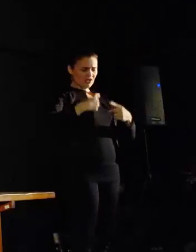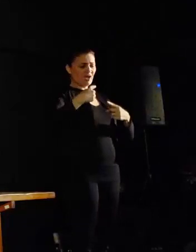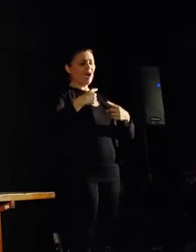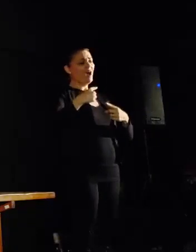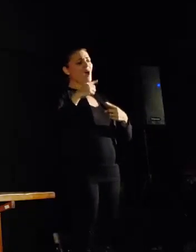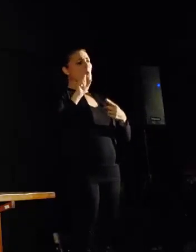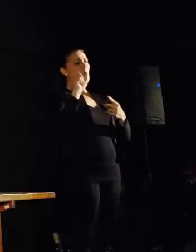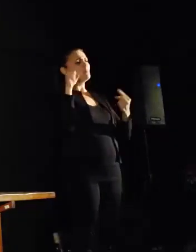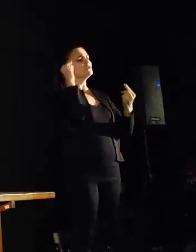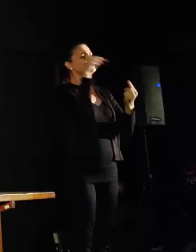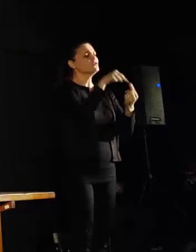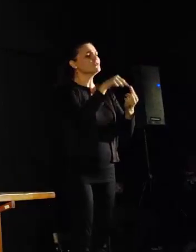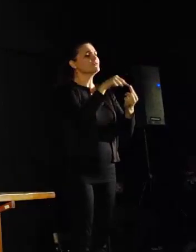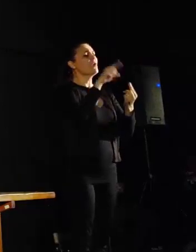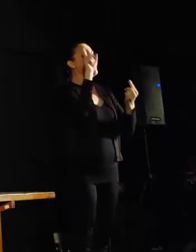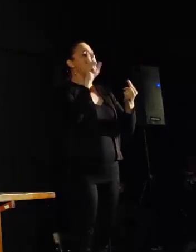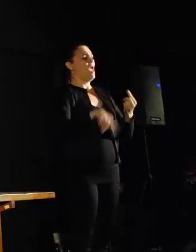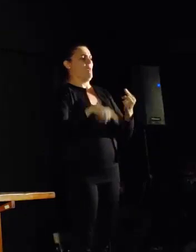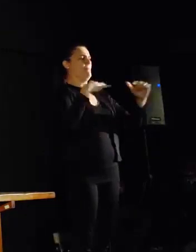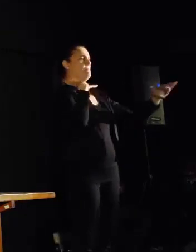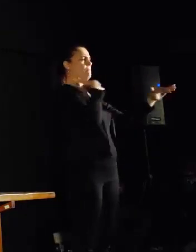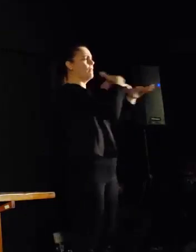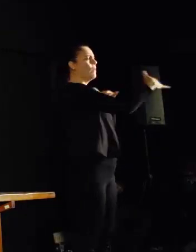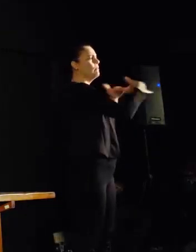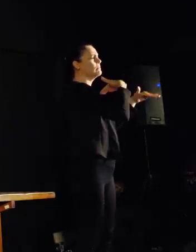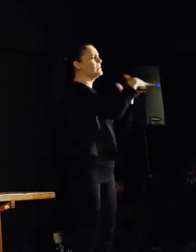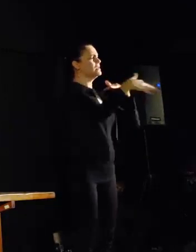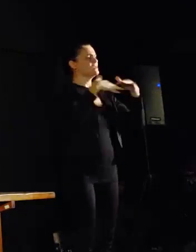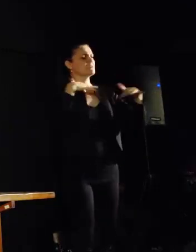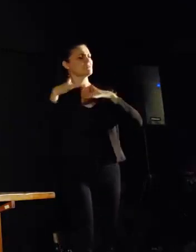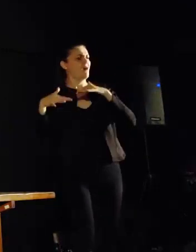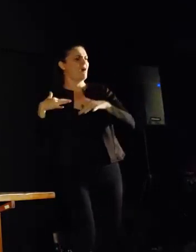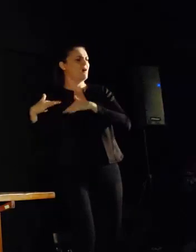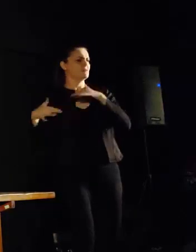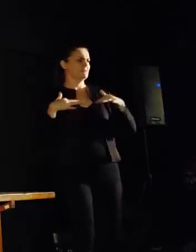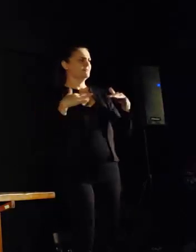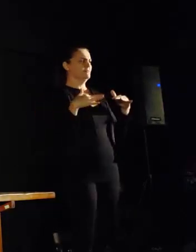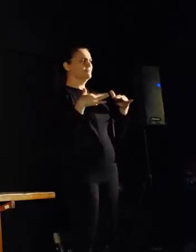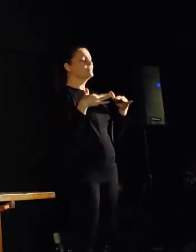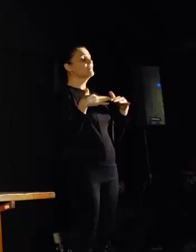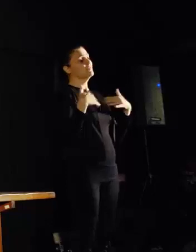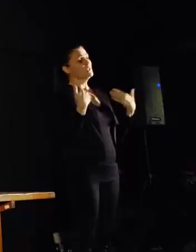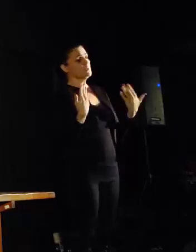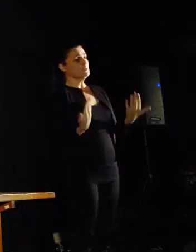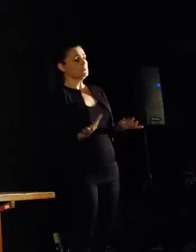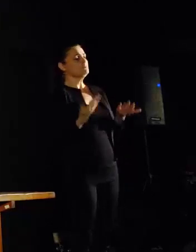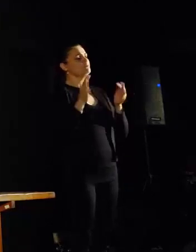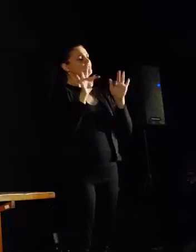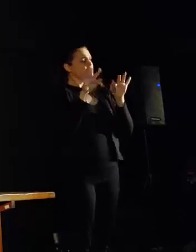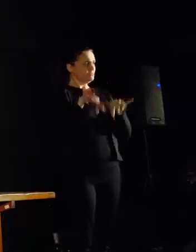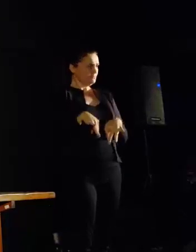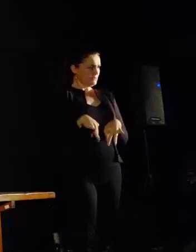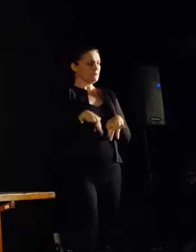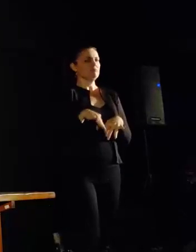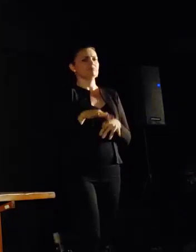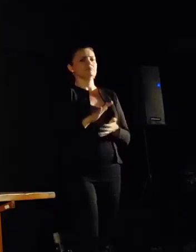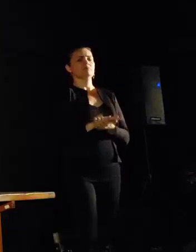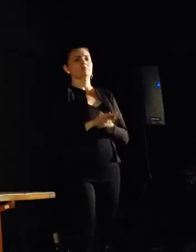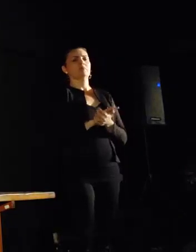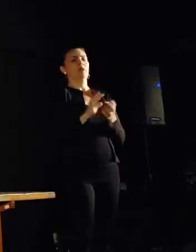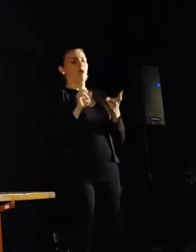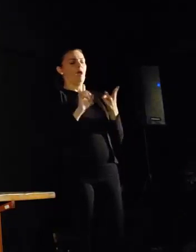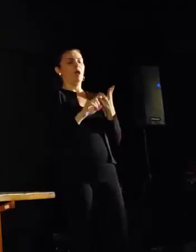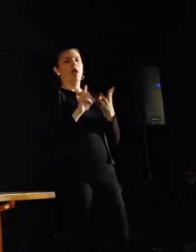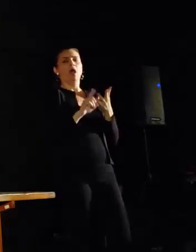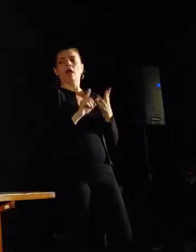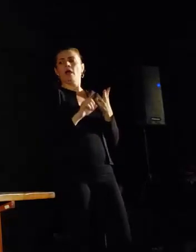mobilizar afetos. É só. Nada mais do que isso. E por fim, sobre a questão do diálogo,